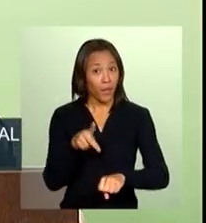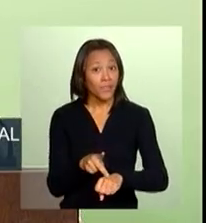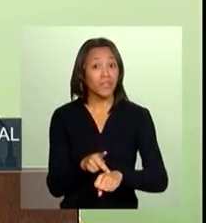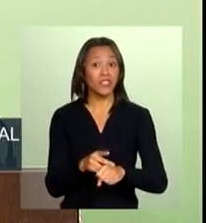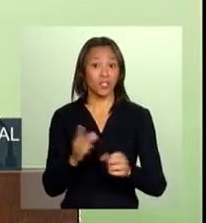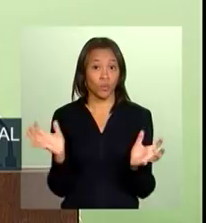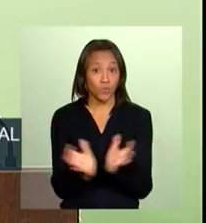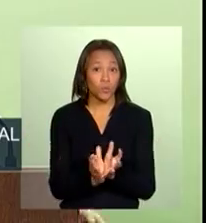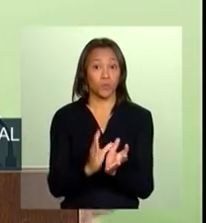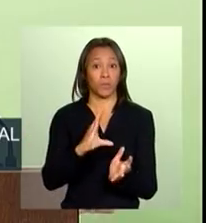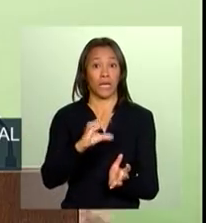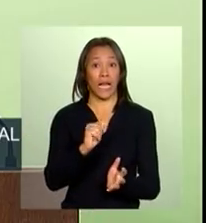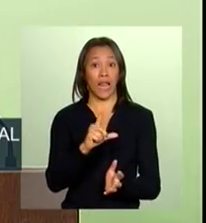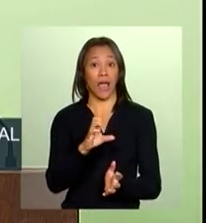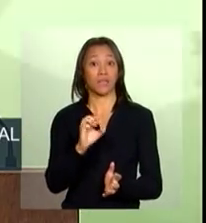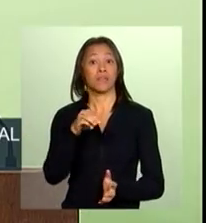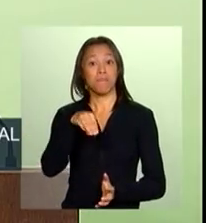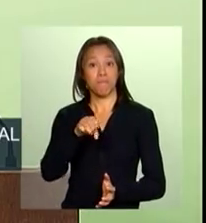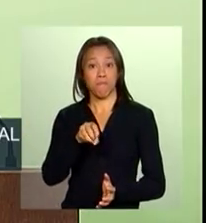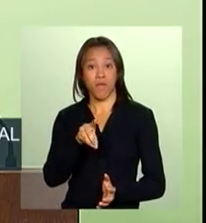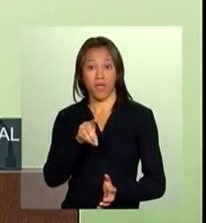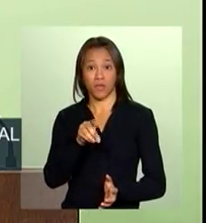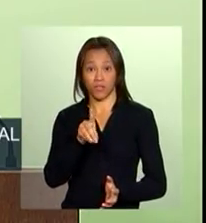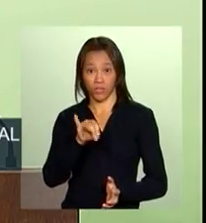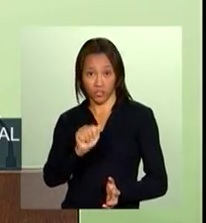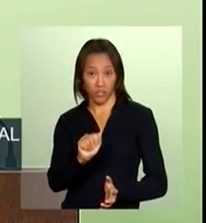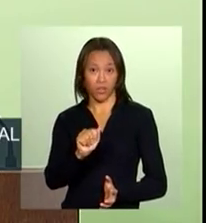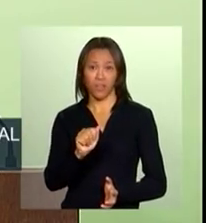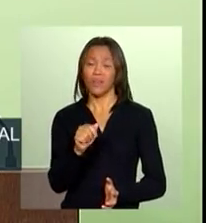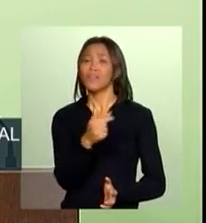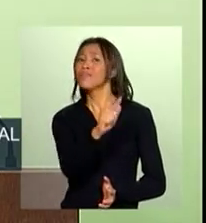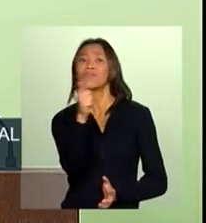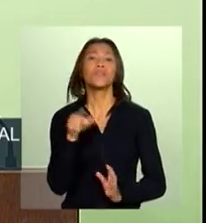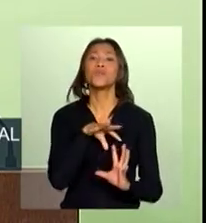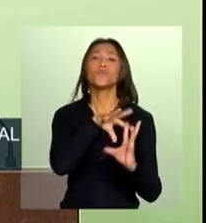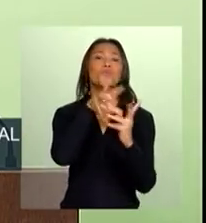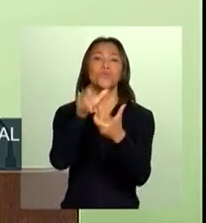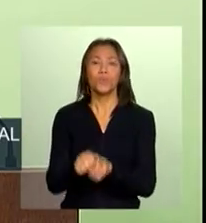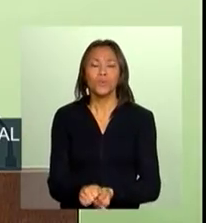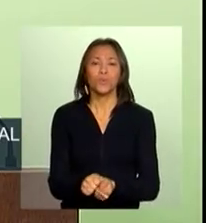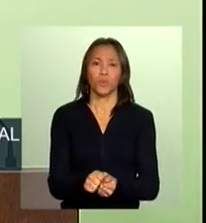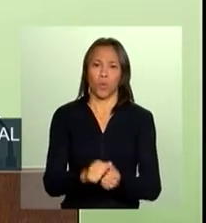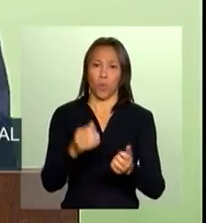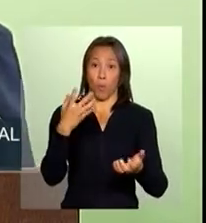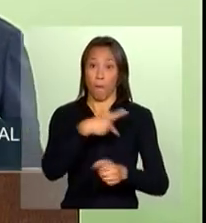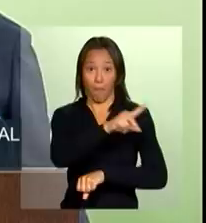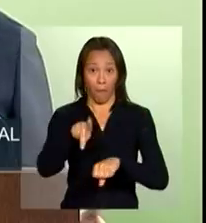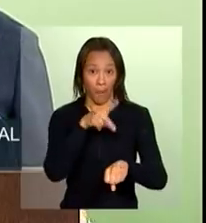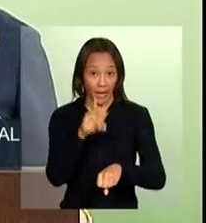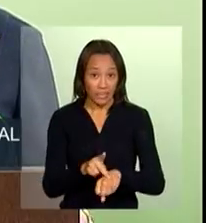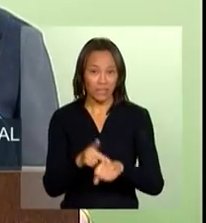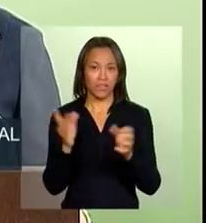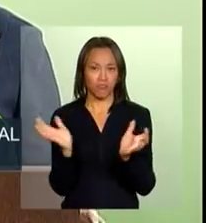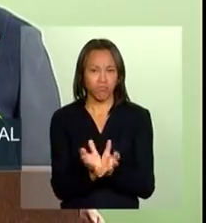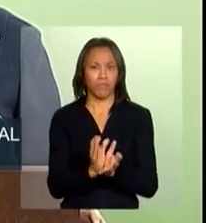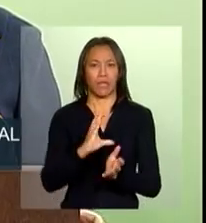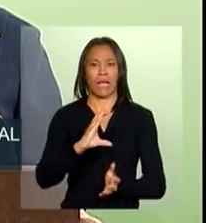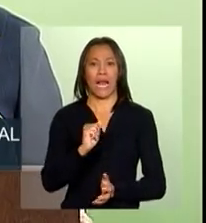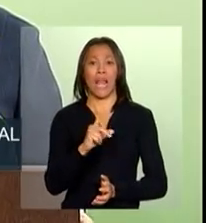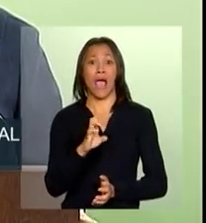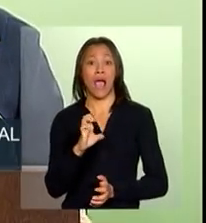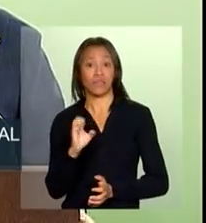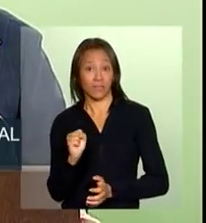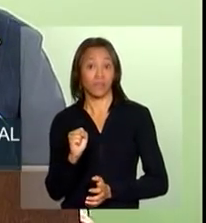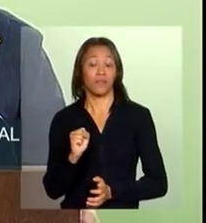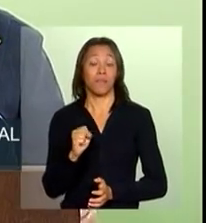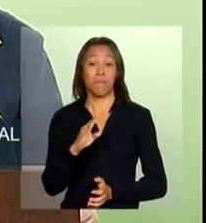média. Não há no mundo um país de classe média que não seja um país de